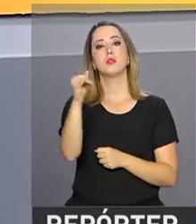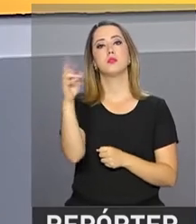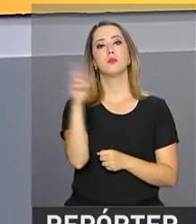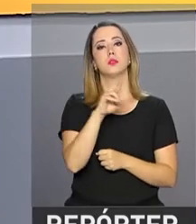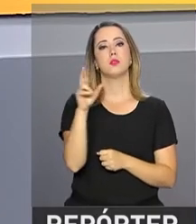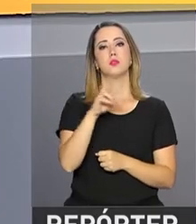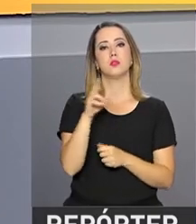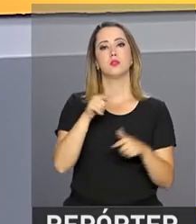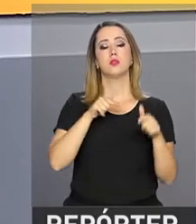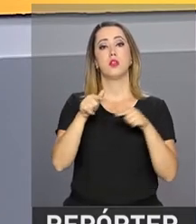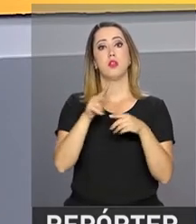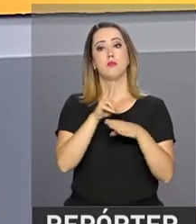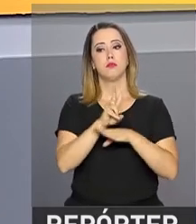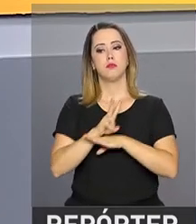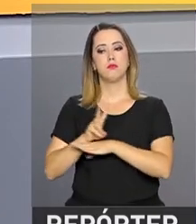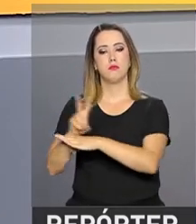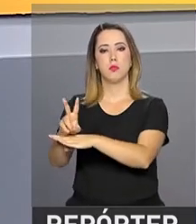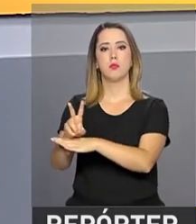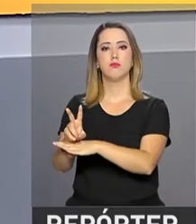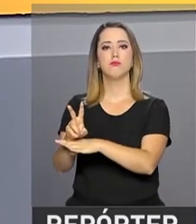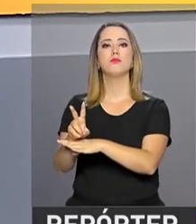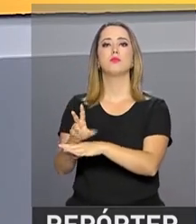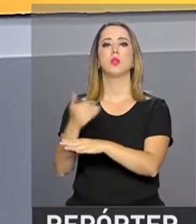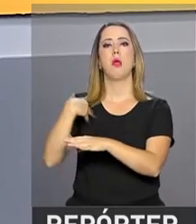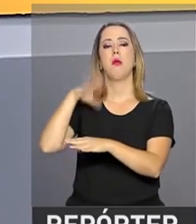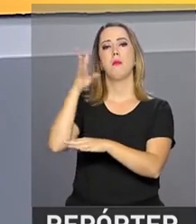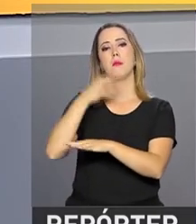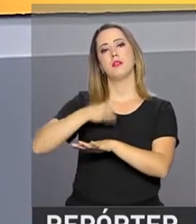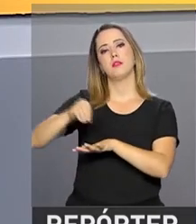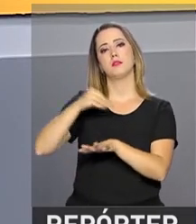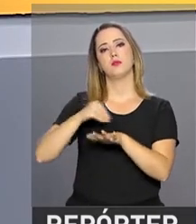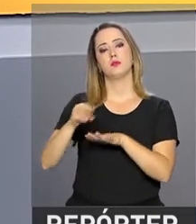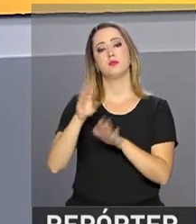R$ 5 bilhões em operações de crédito. Mais